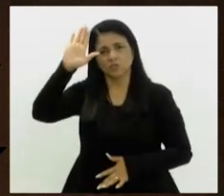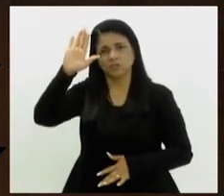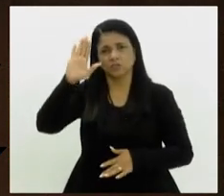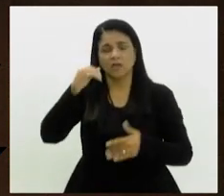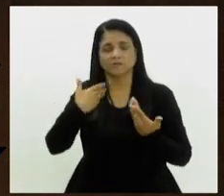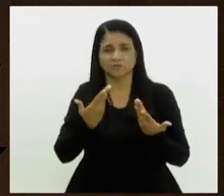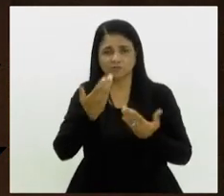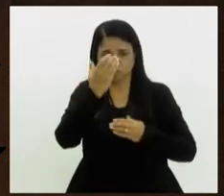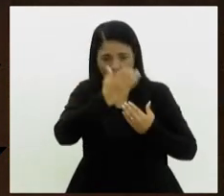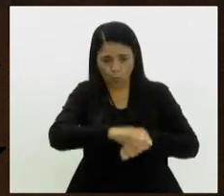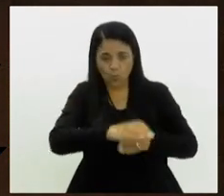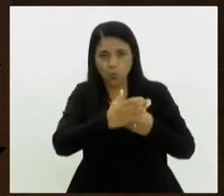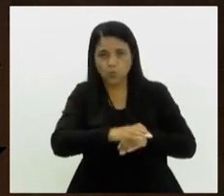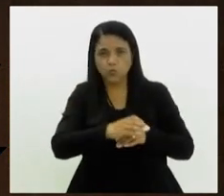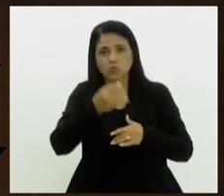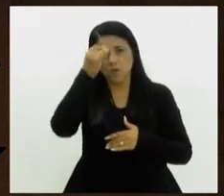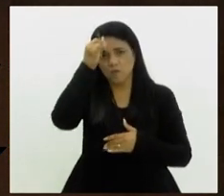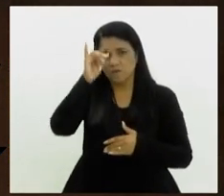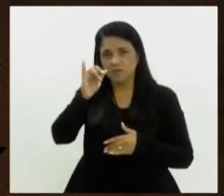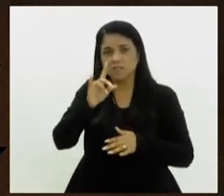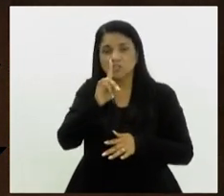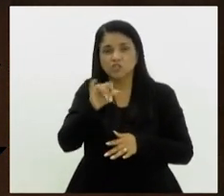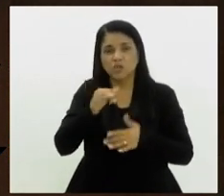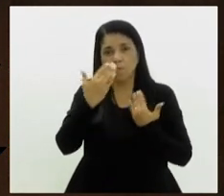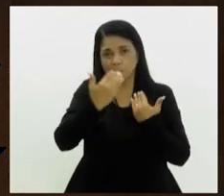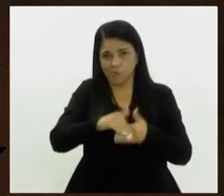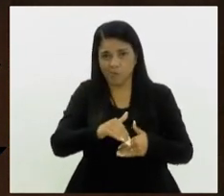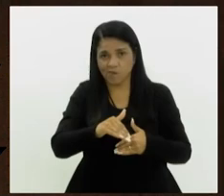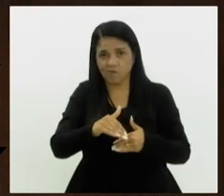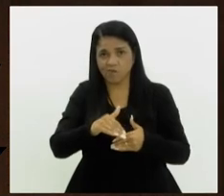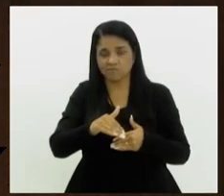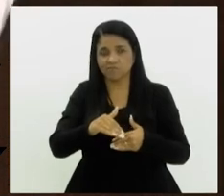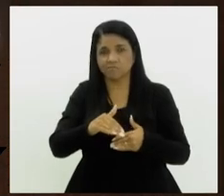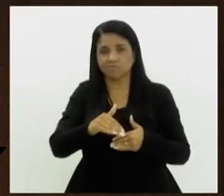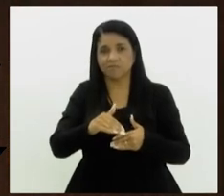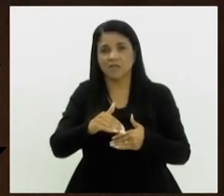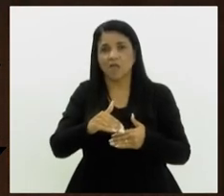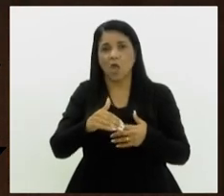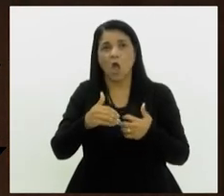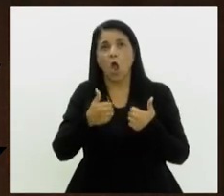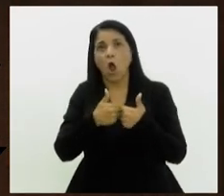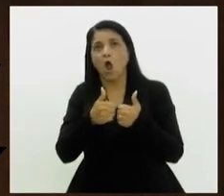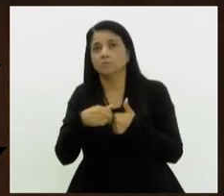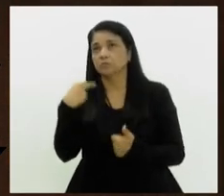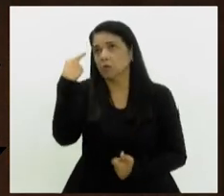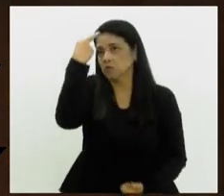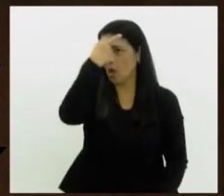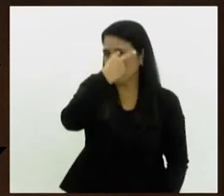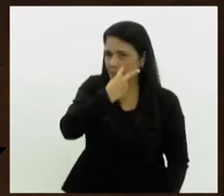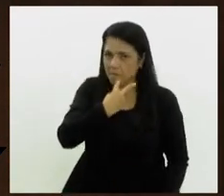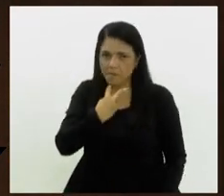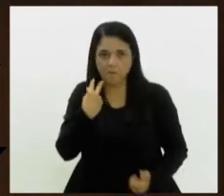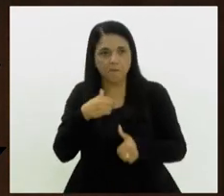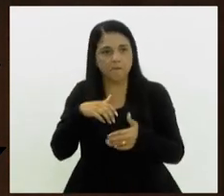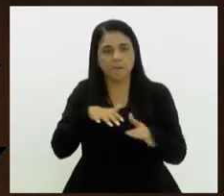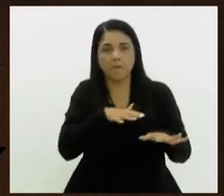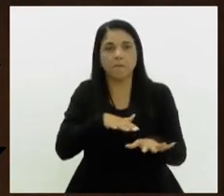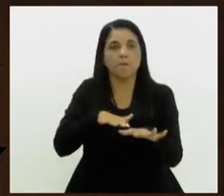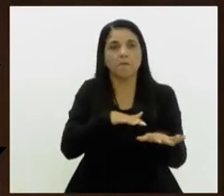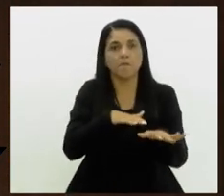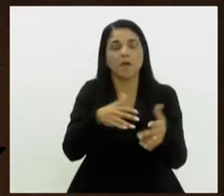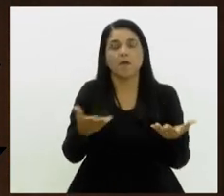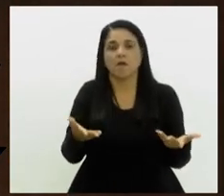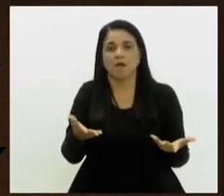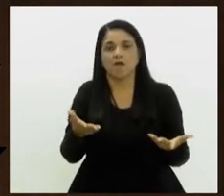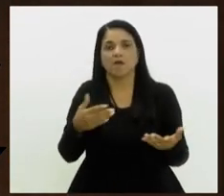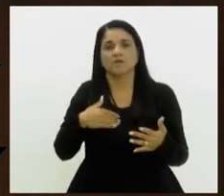para que a gente evite que pessoas, no dia da prova, deixem de pegar conduções de 2 horas, disputando com um candidato que muitas das